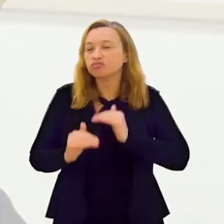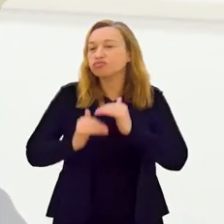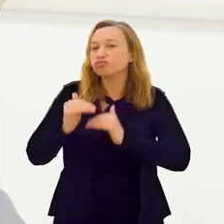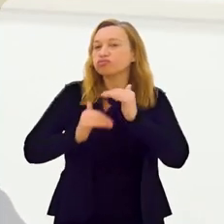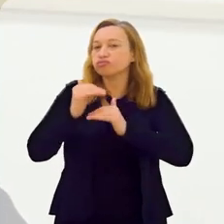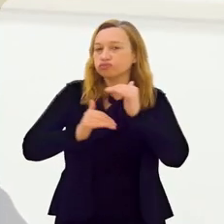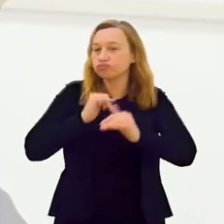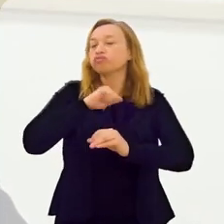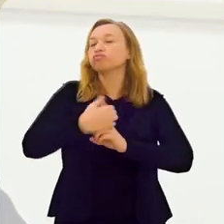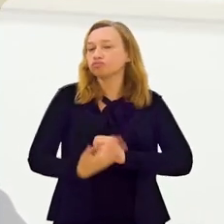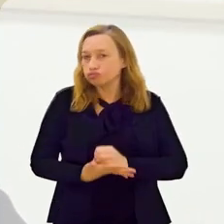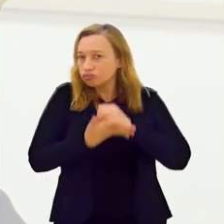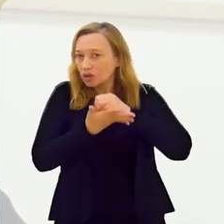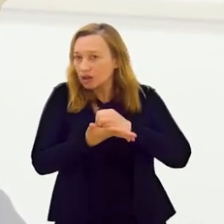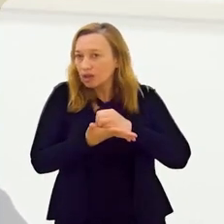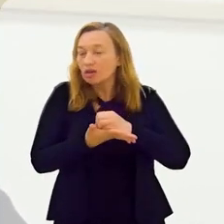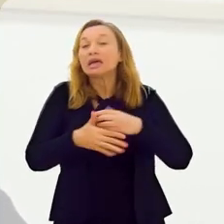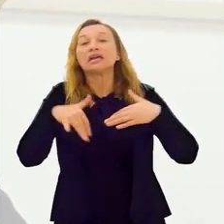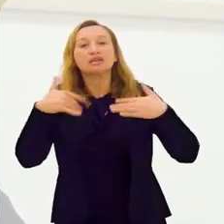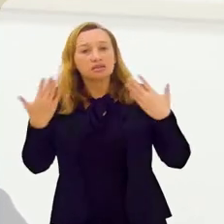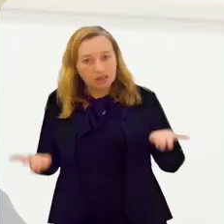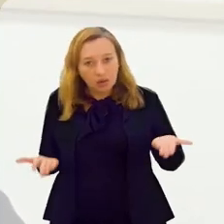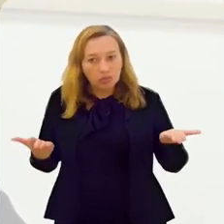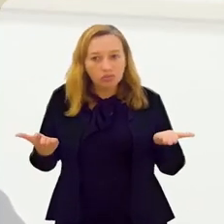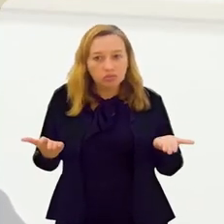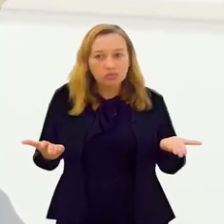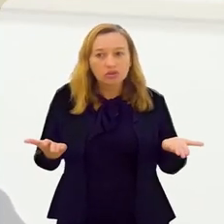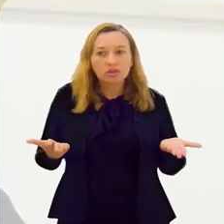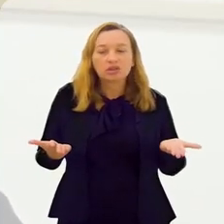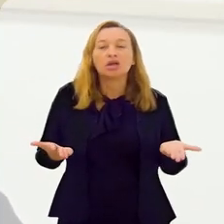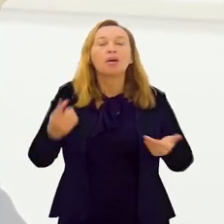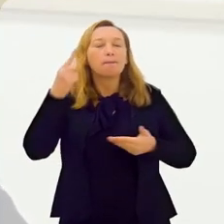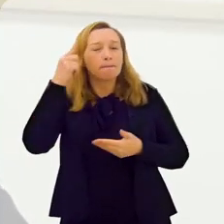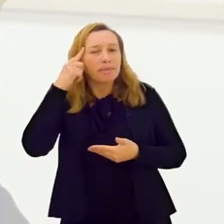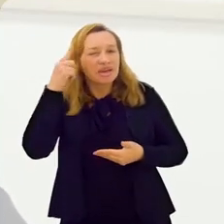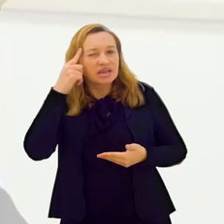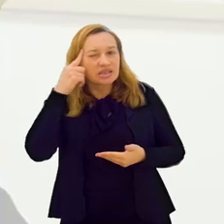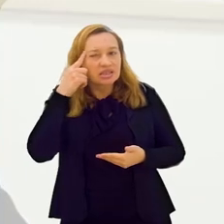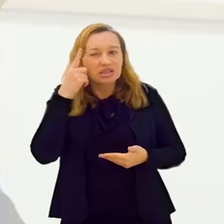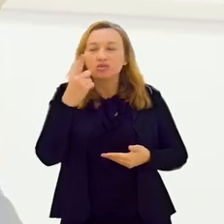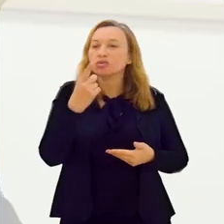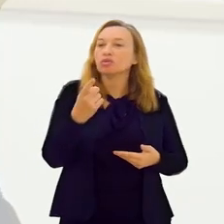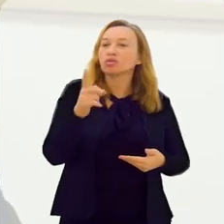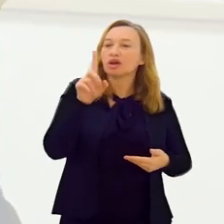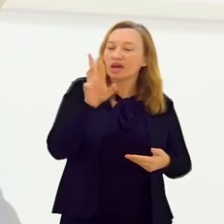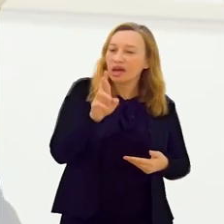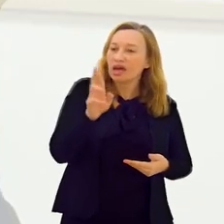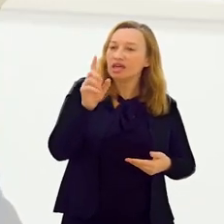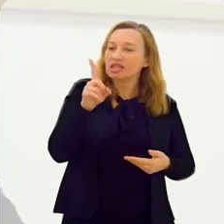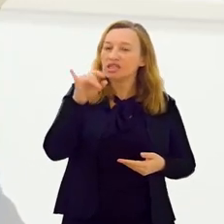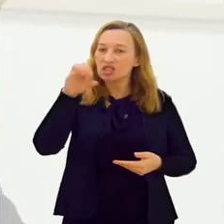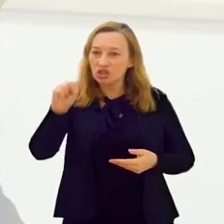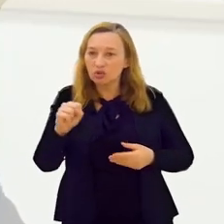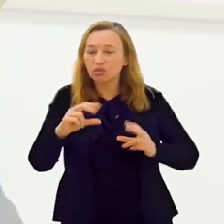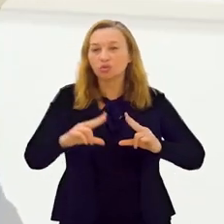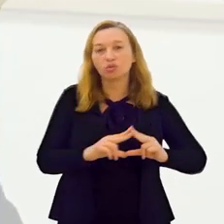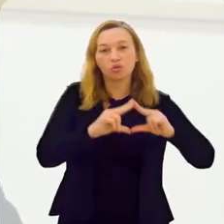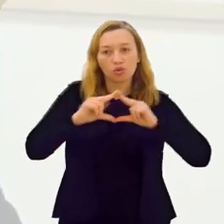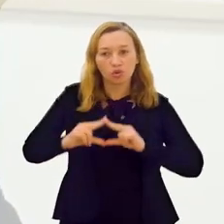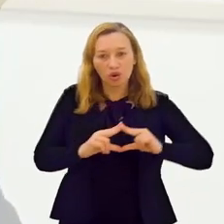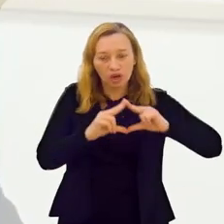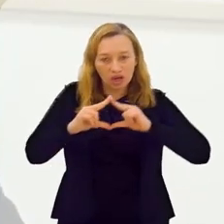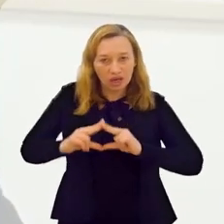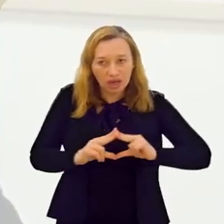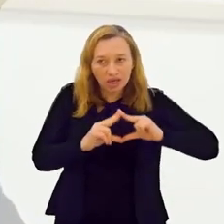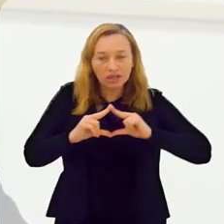diferente, é uma visão desenvolvimentista, é sustentável. Então, pensem nos resíduos sólidos, pensem numa